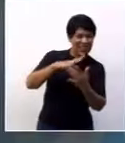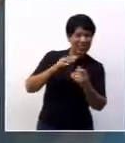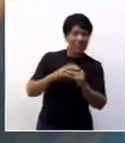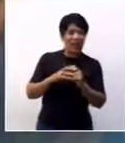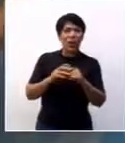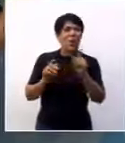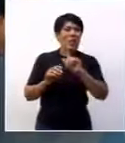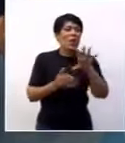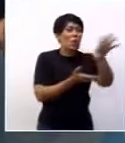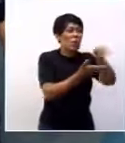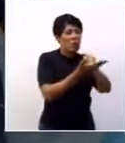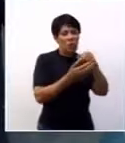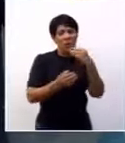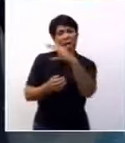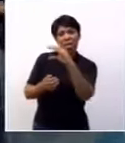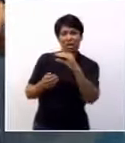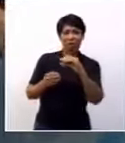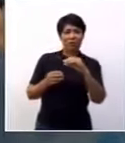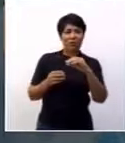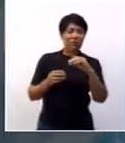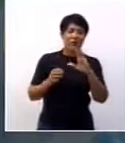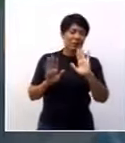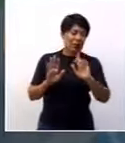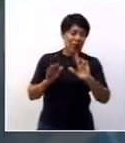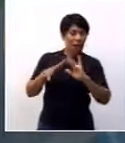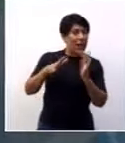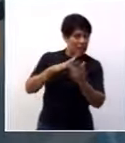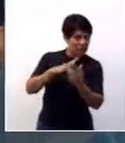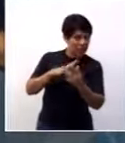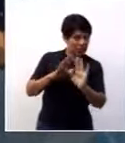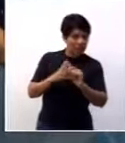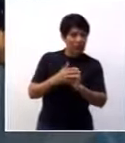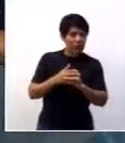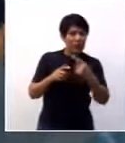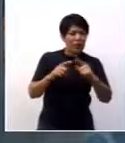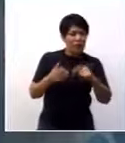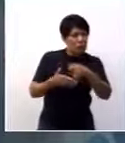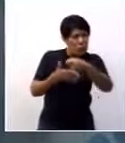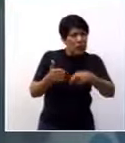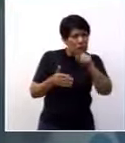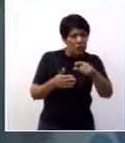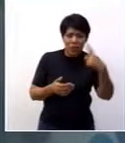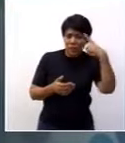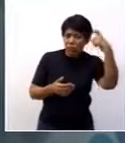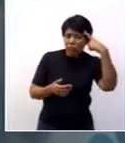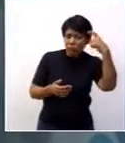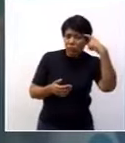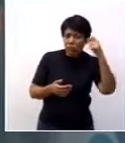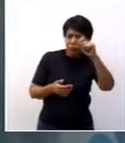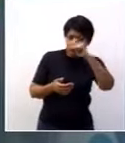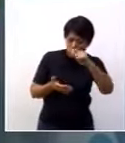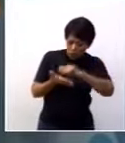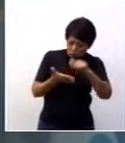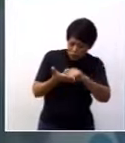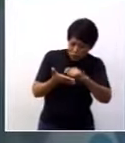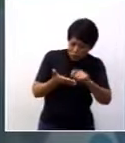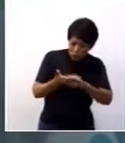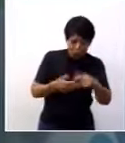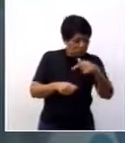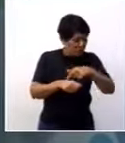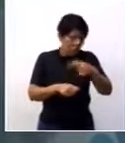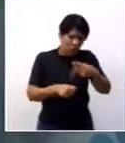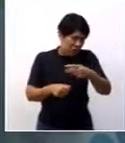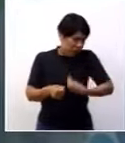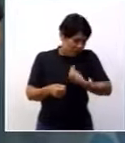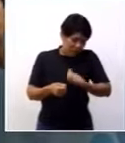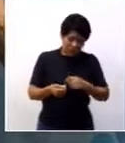e cola do outro, tá? Mas um texto que possa ter sido escrito por você. Você foi lá, em algum momento da tua